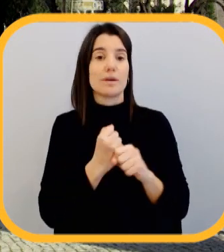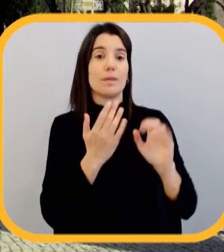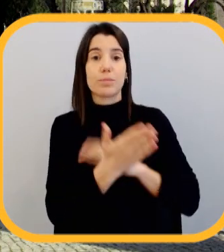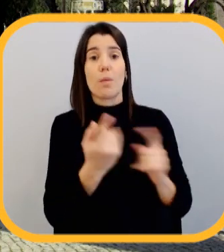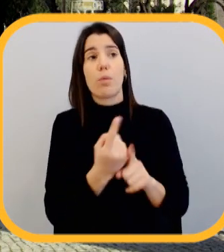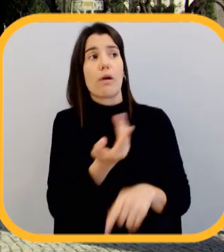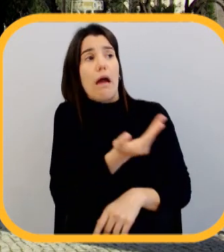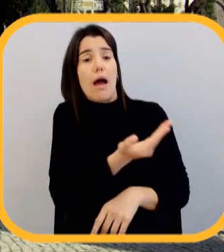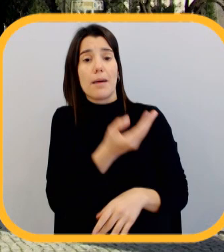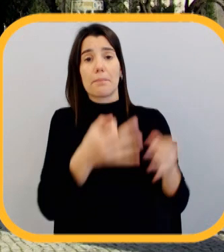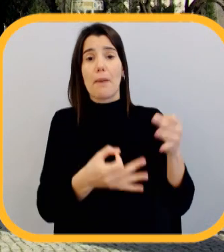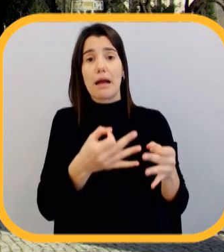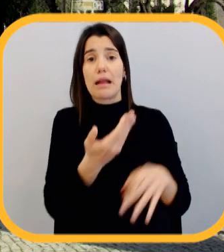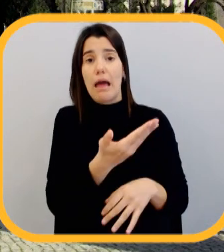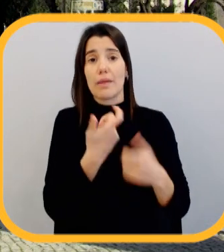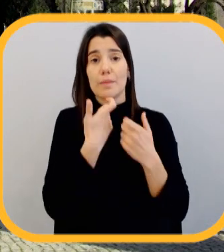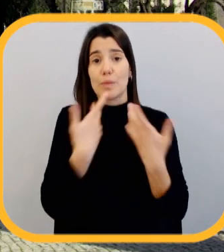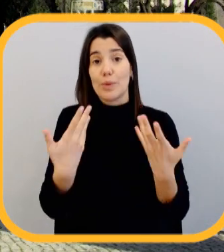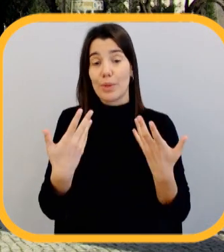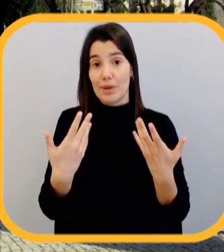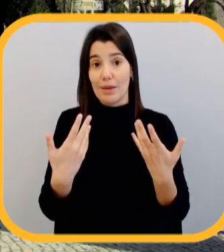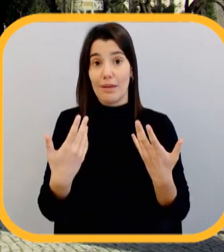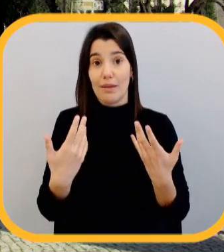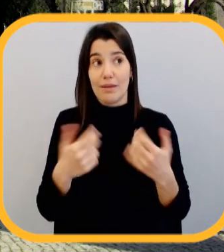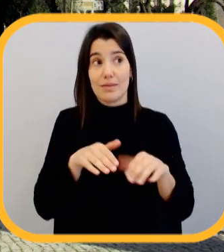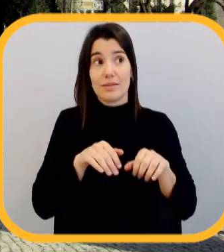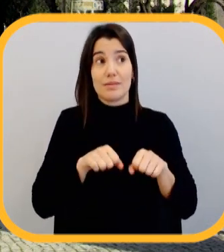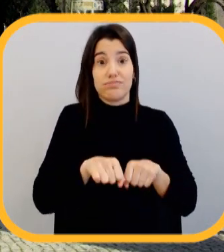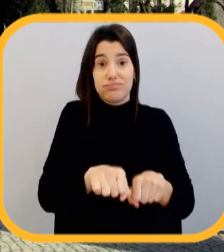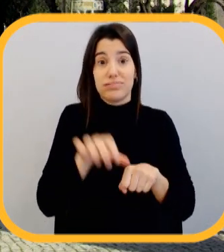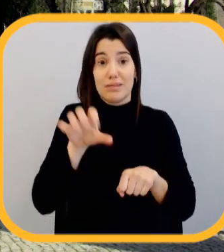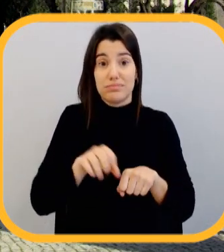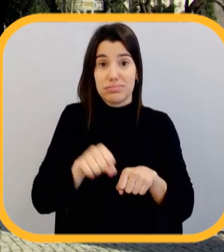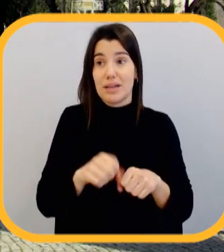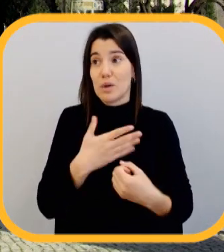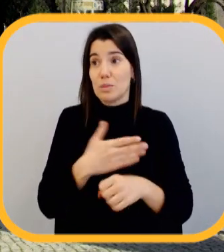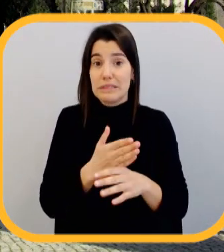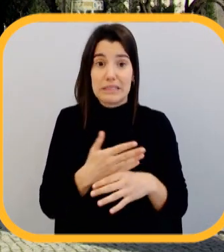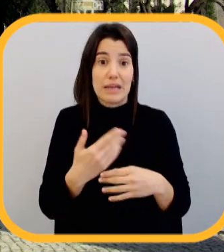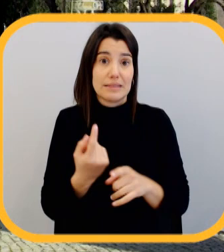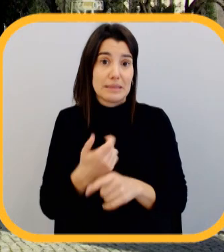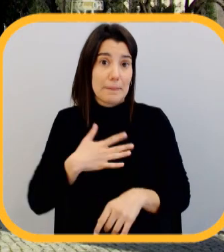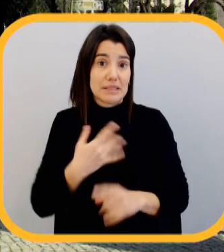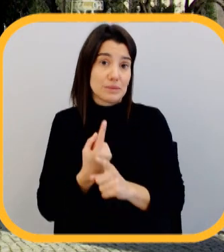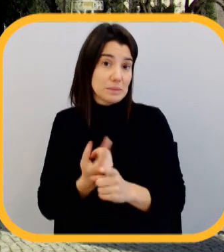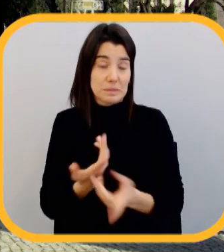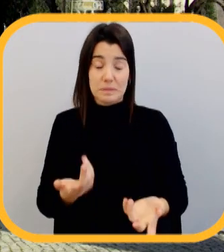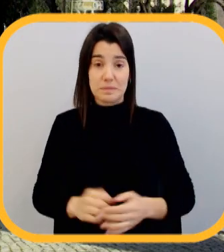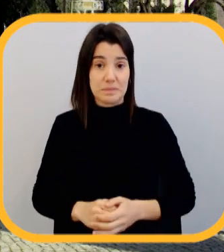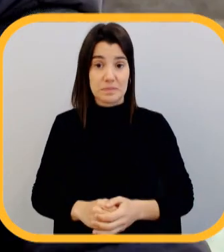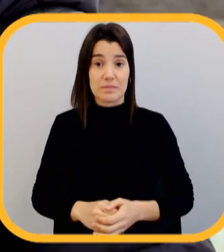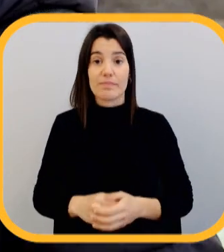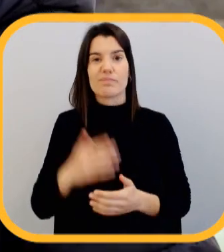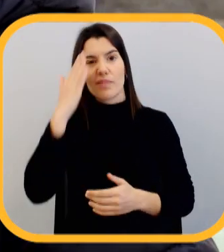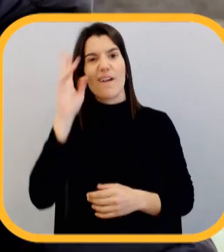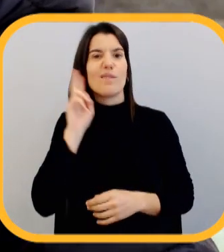não vão conseguir emprego porque já há máquinas em tudo o que é centros comerciais, que são empresas e essas coisas assim.